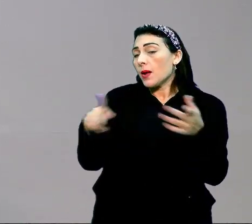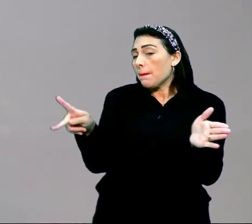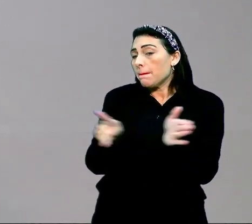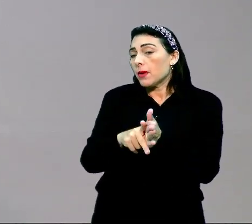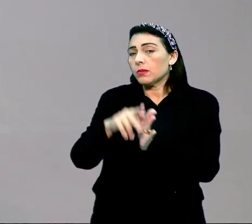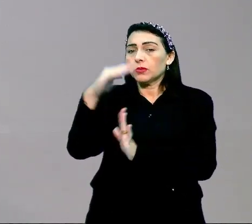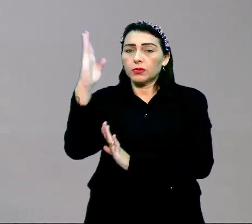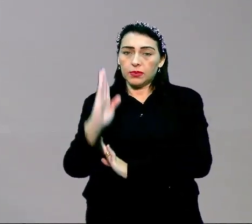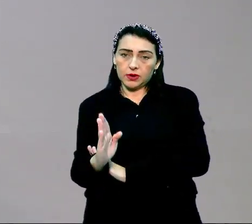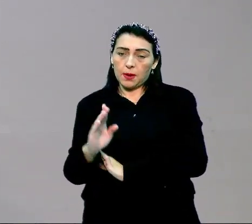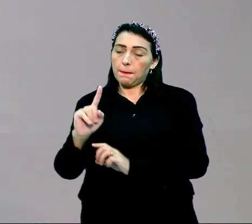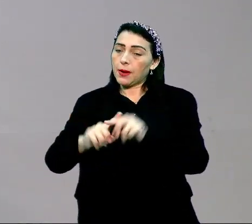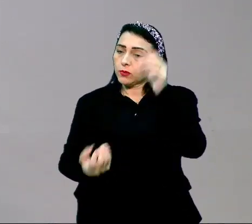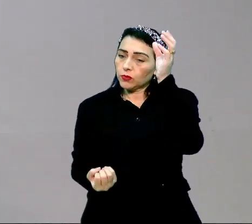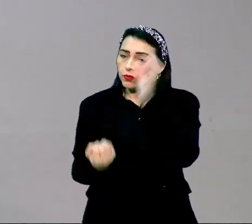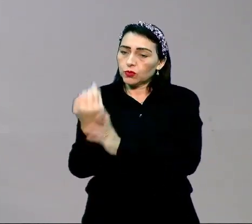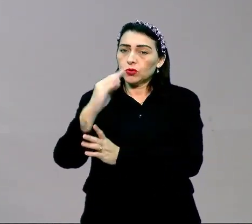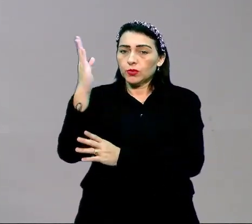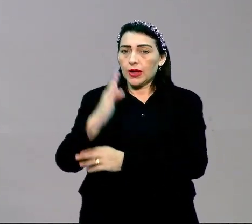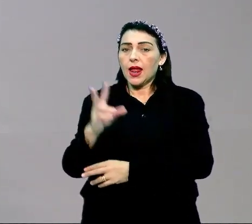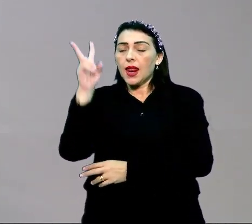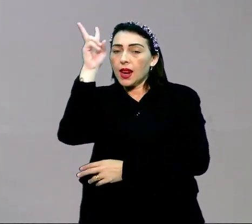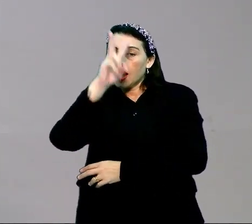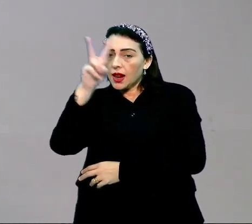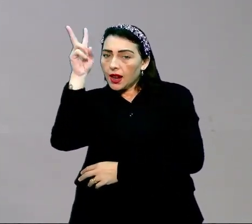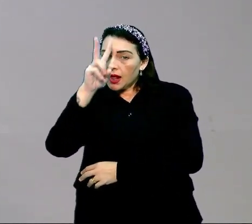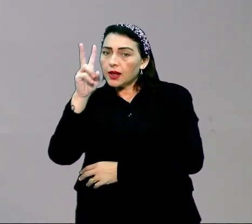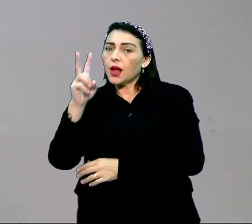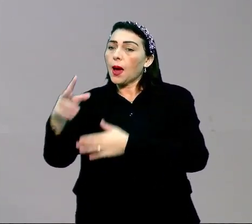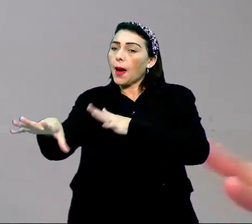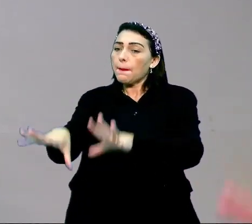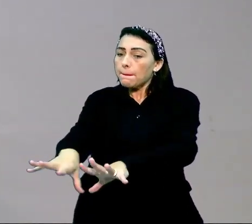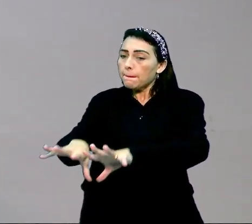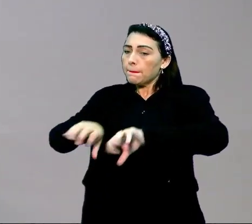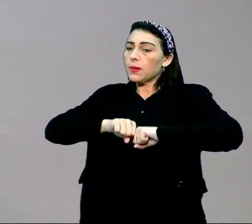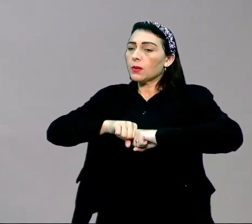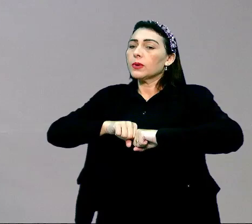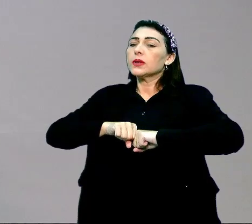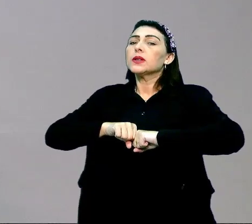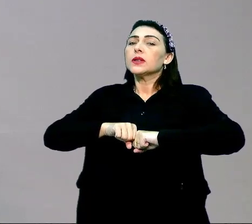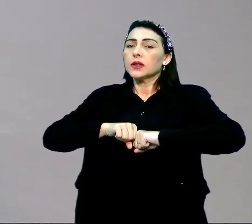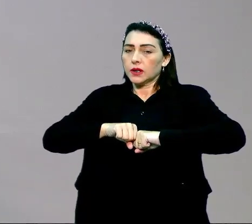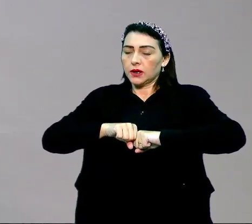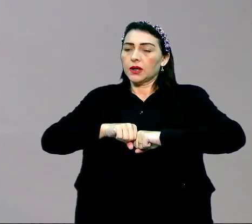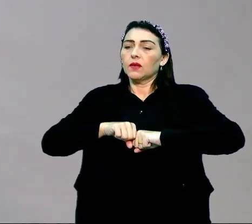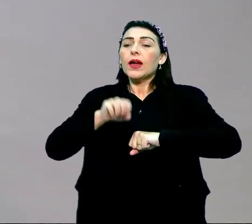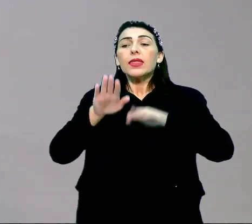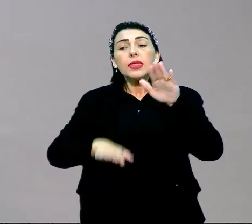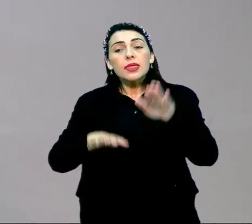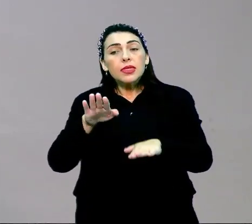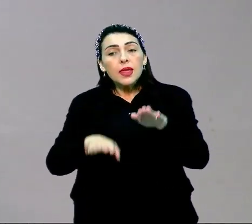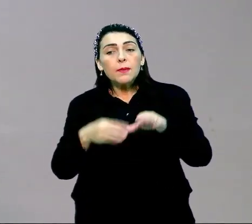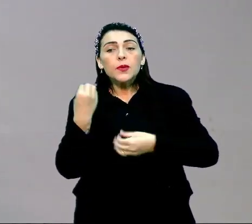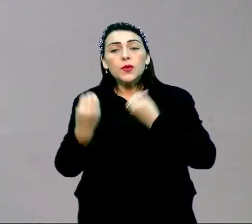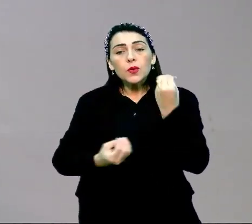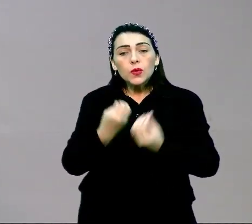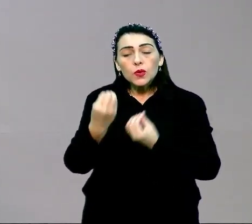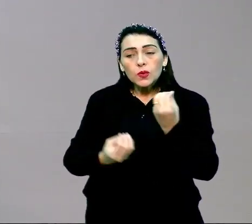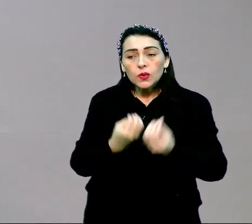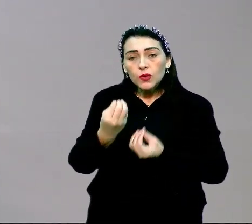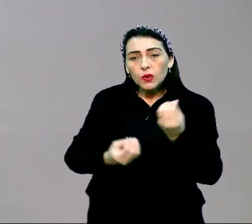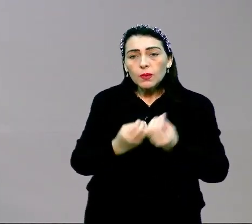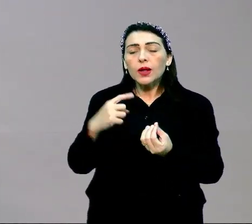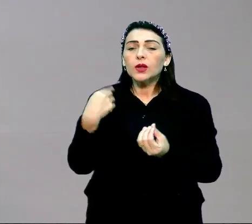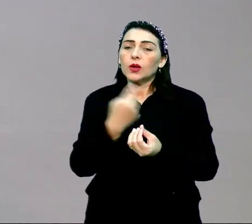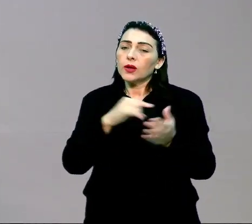o carnaval tenha nascido. Lembra do aspecto de apropriação? A depender de como aquilo passa a ser